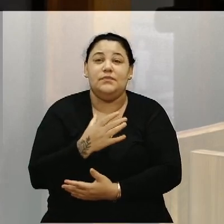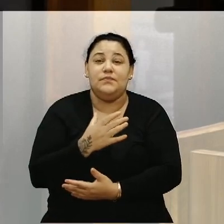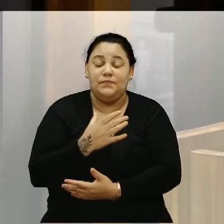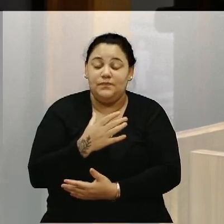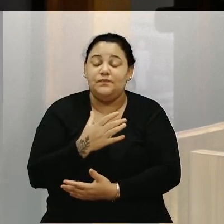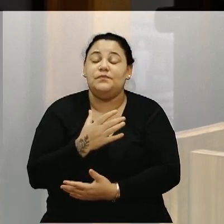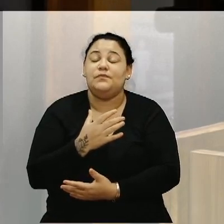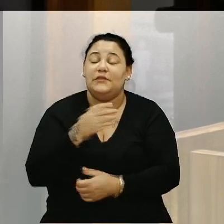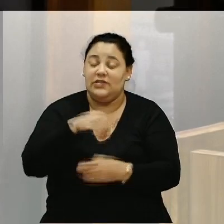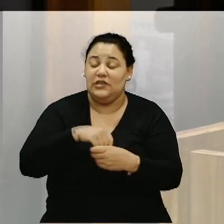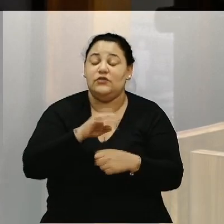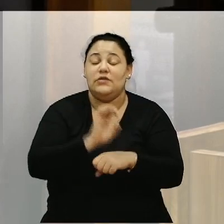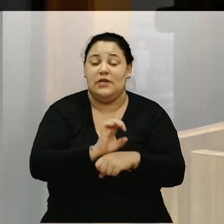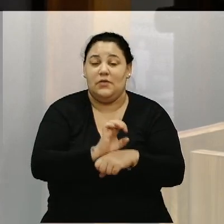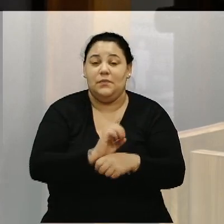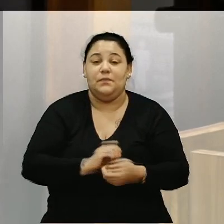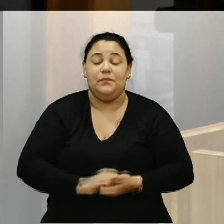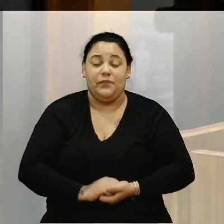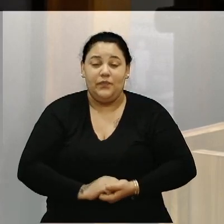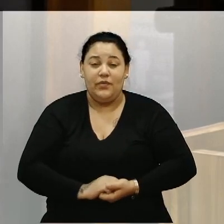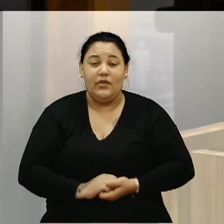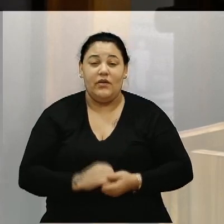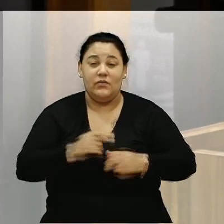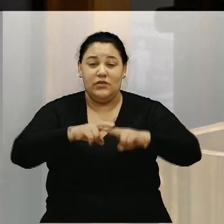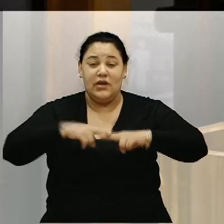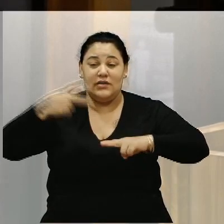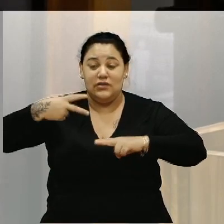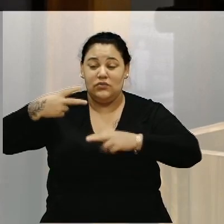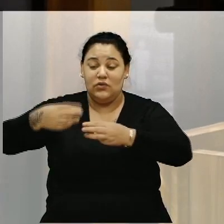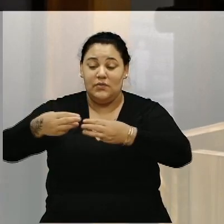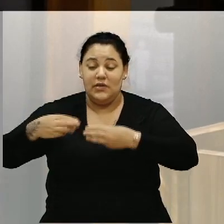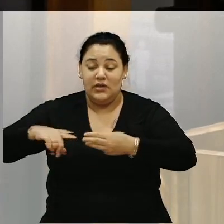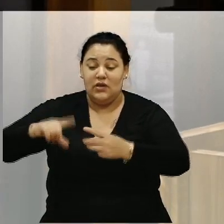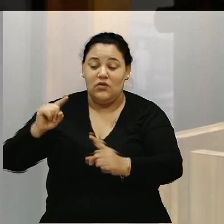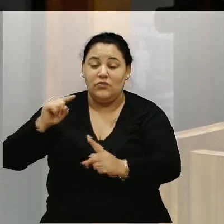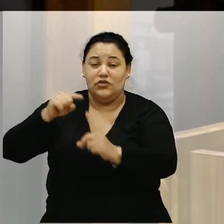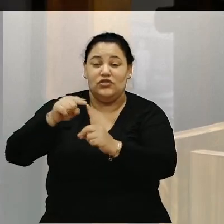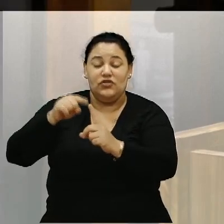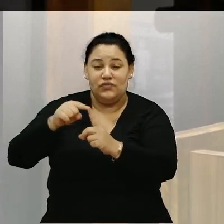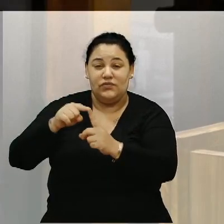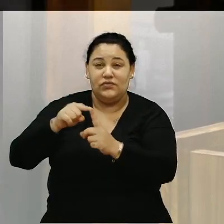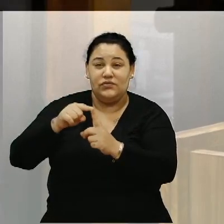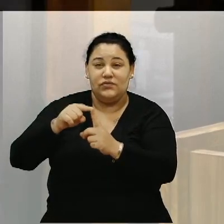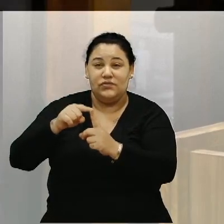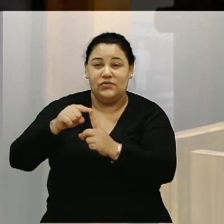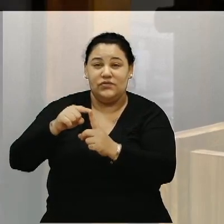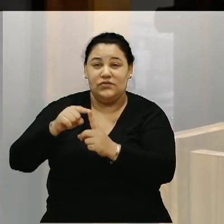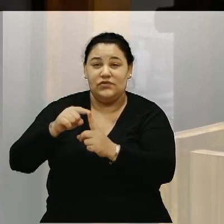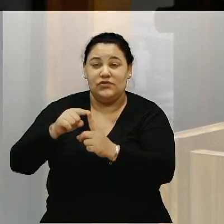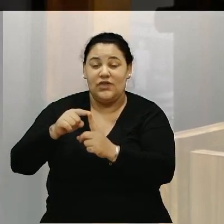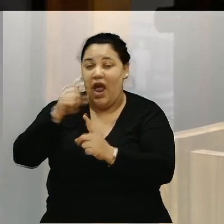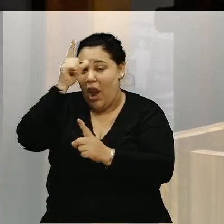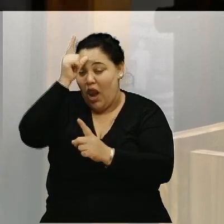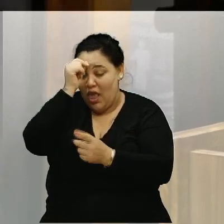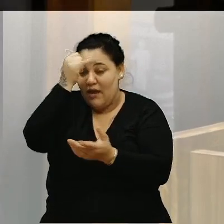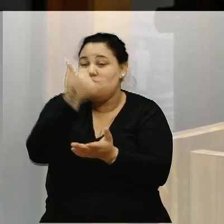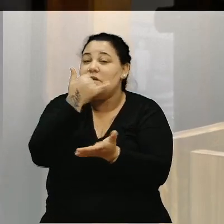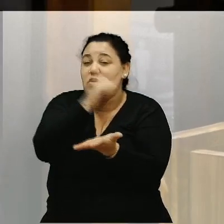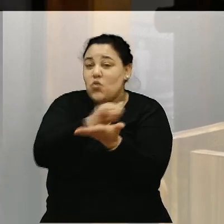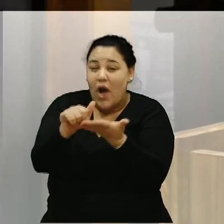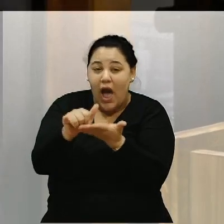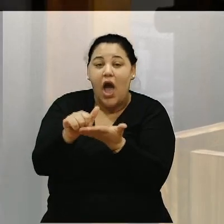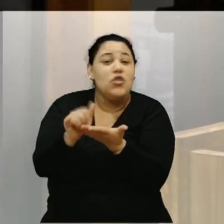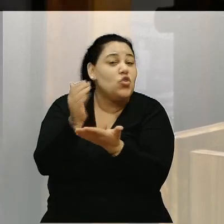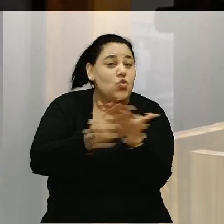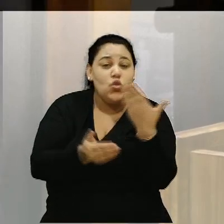no Estado. Enquanto a segunda emenda tinha o objetivo de anistiar toda a dívida, justamente pelo fato de que,